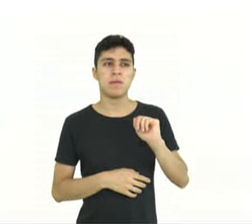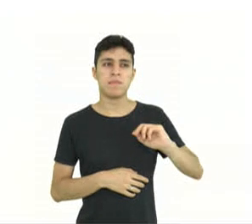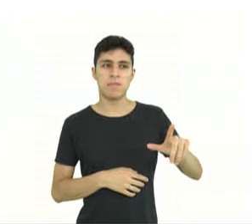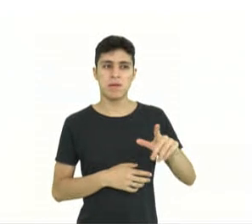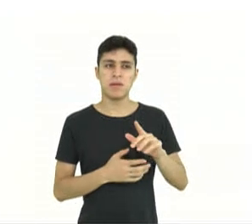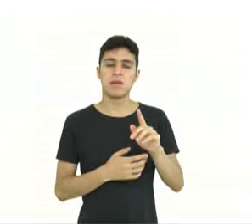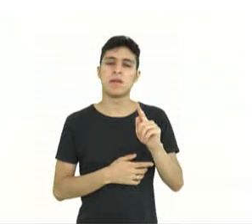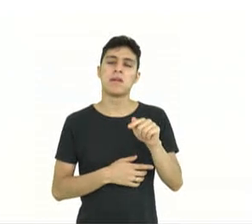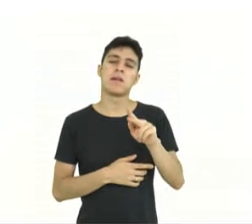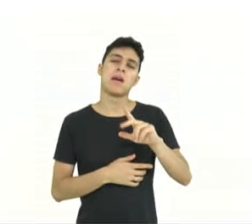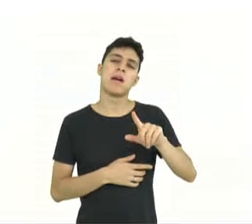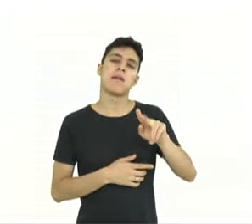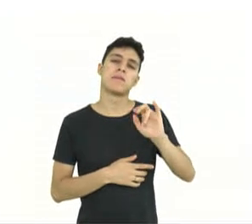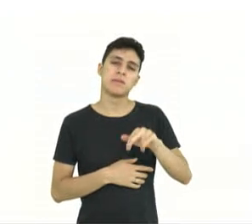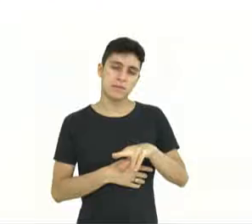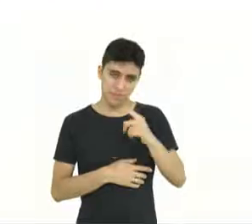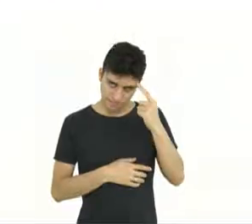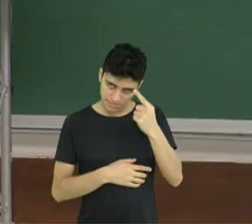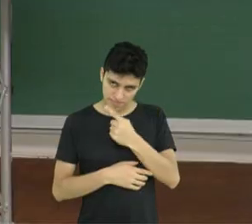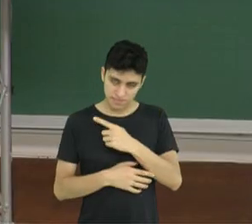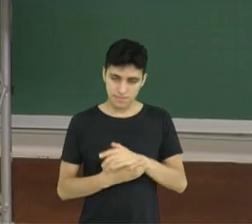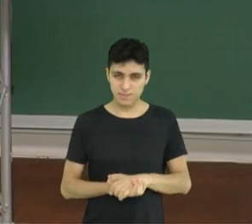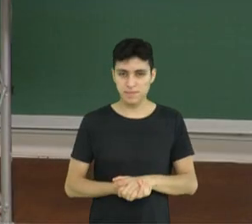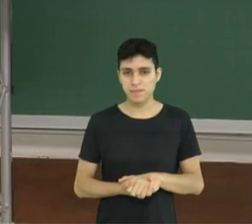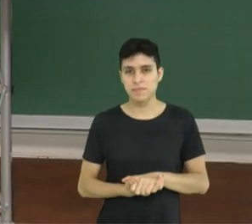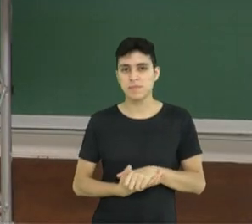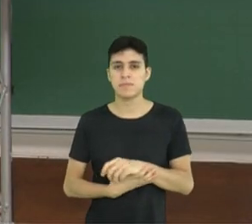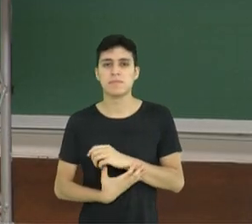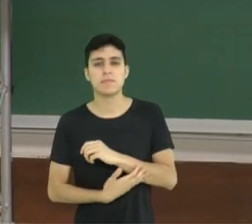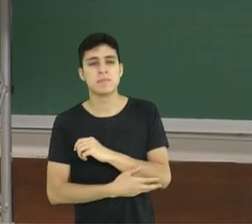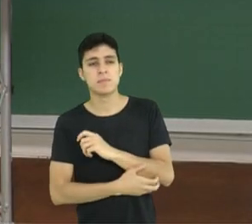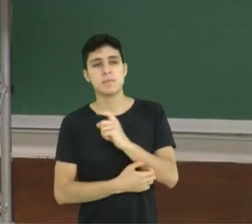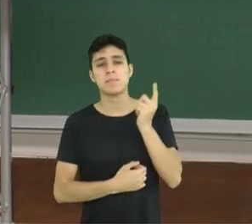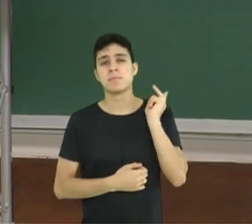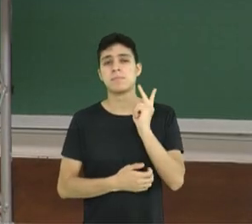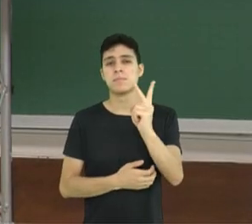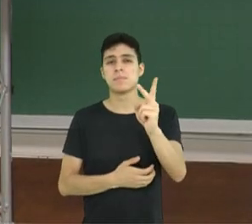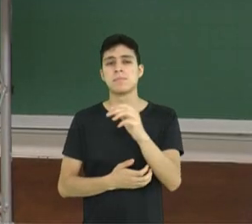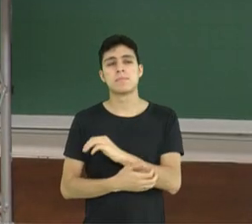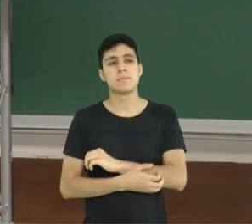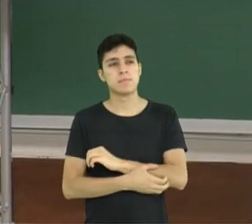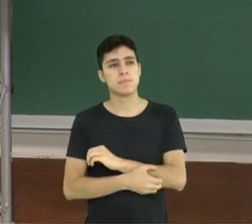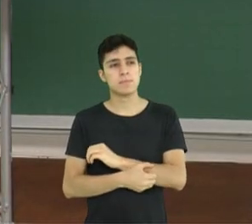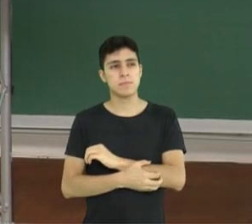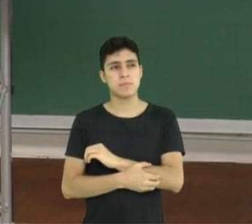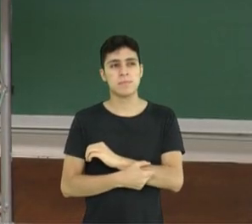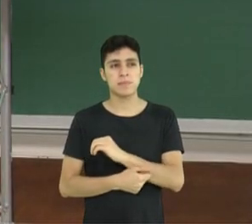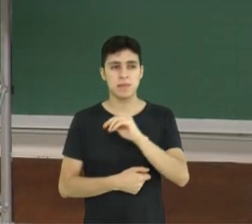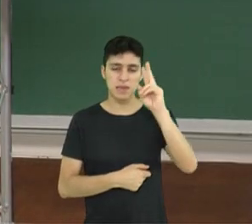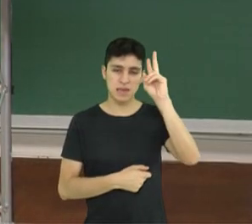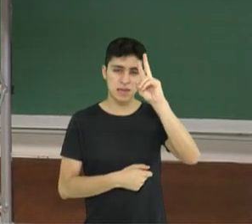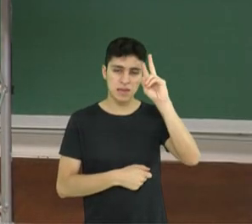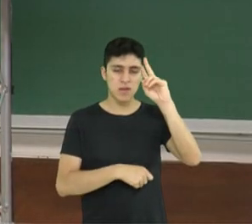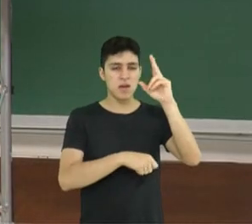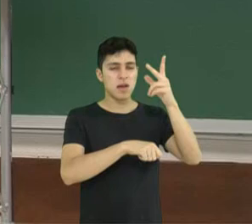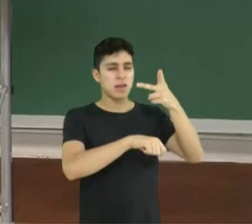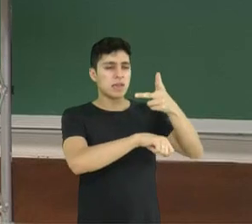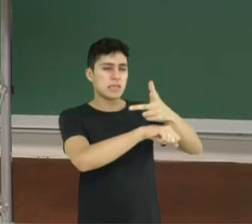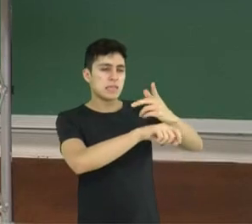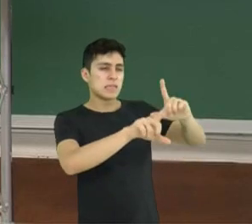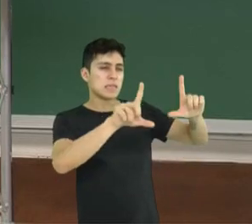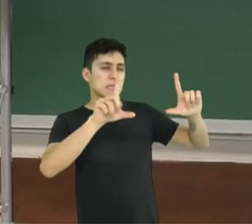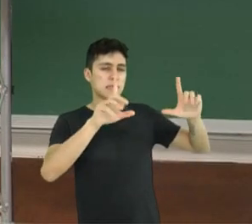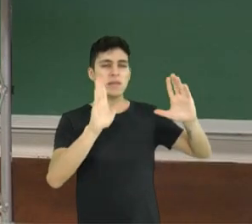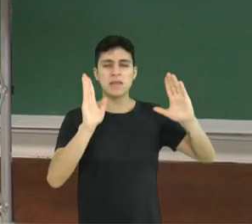escreve gauguin mas fala Guga coloca bonito pros seguindo história do cinema a gente